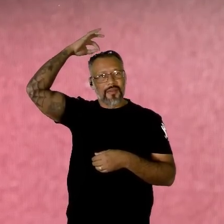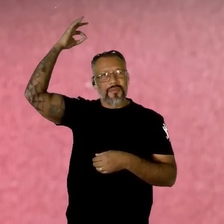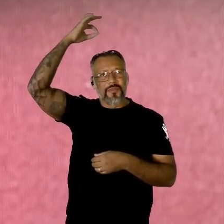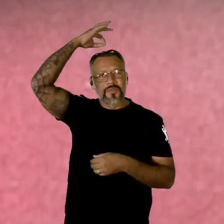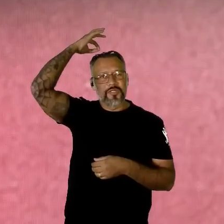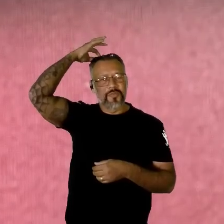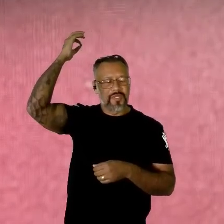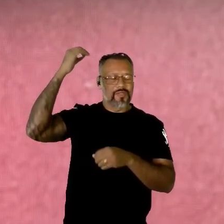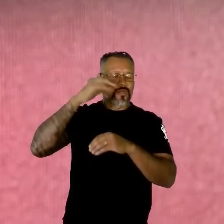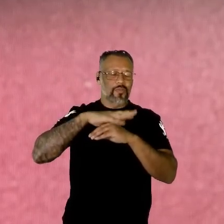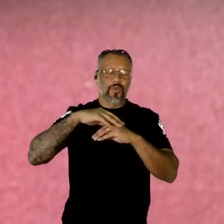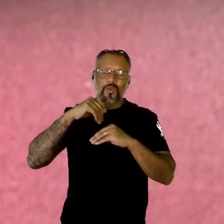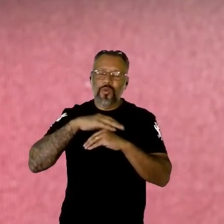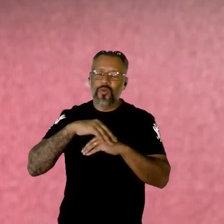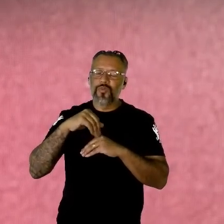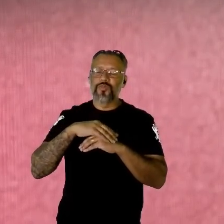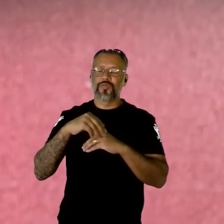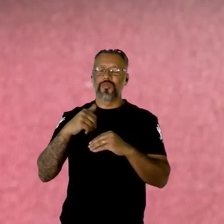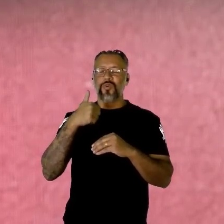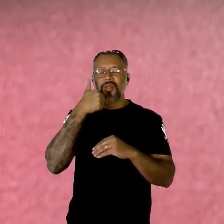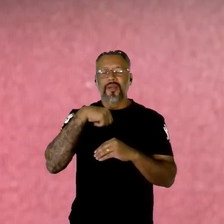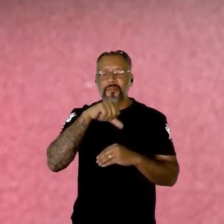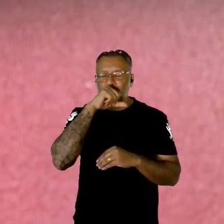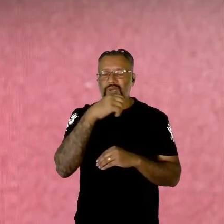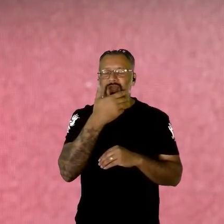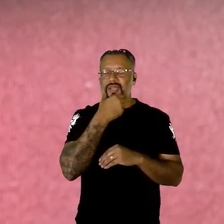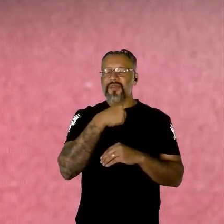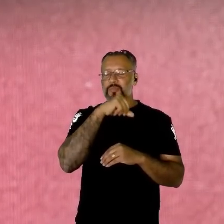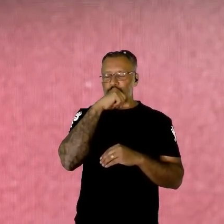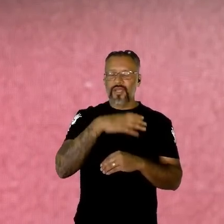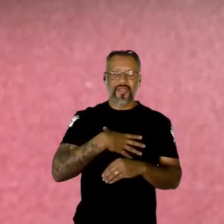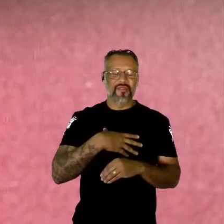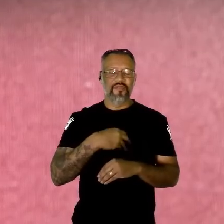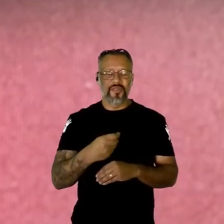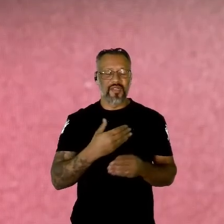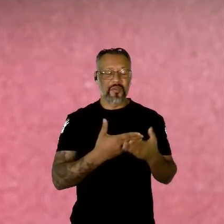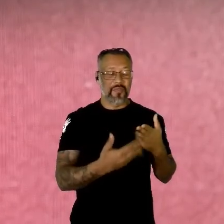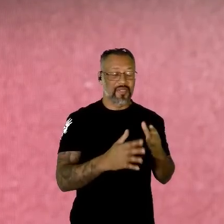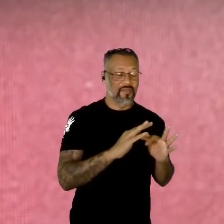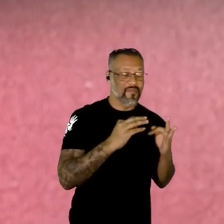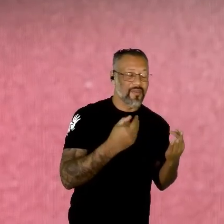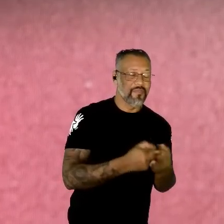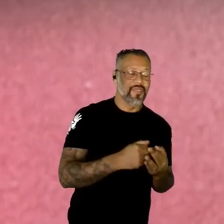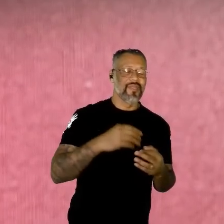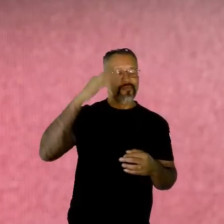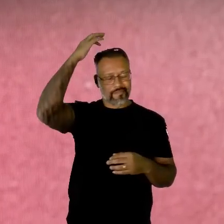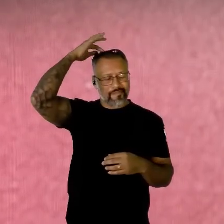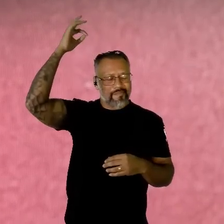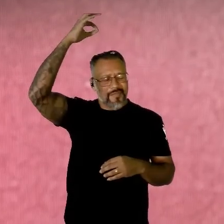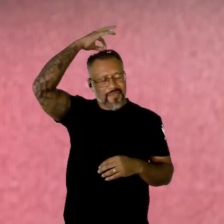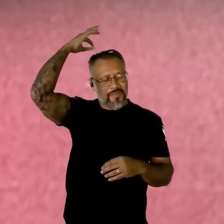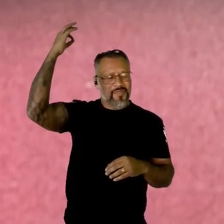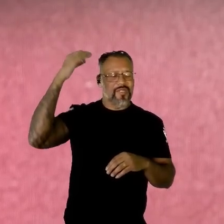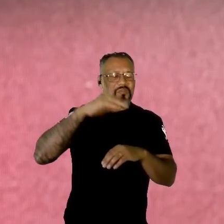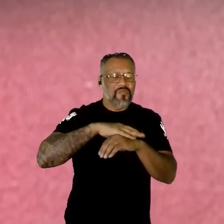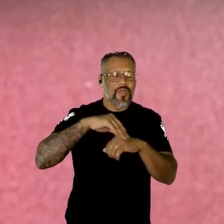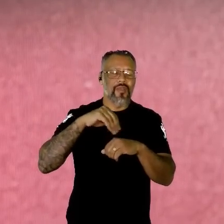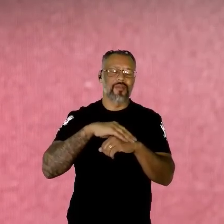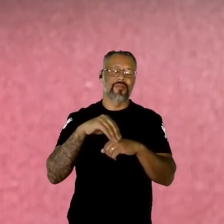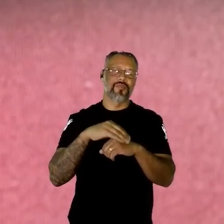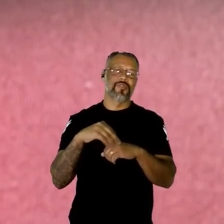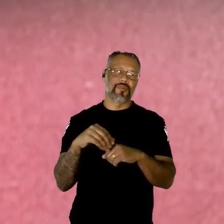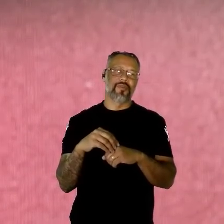perdeu um ente querido muito especial entre tanto existe uma diferença entre ser habitação do Espírito